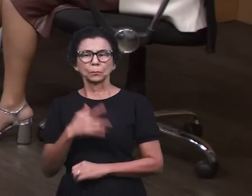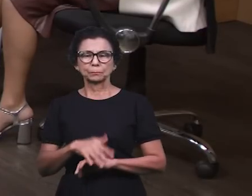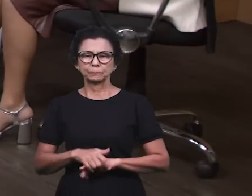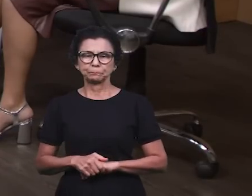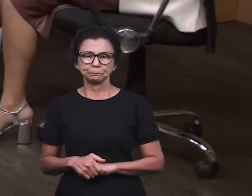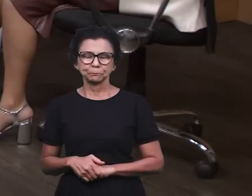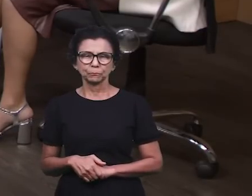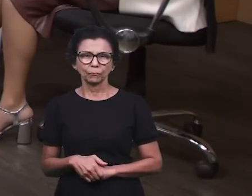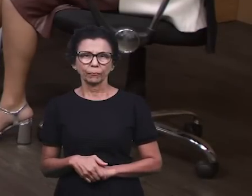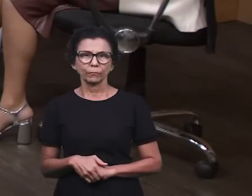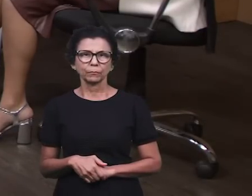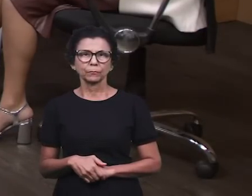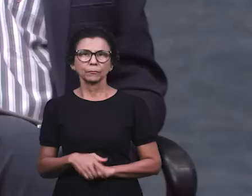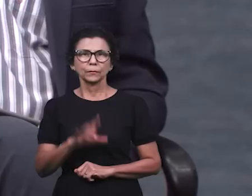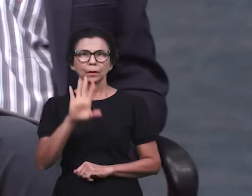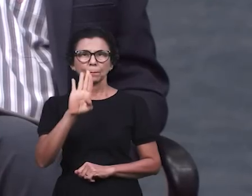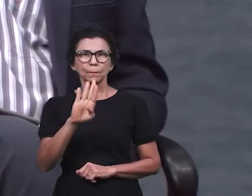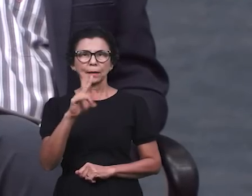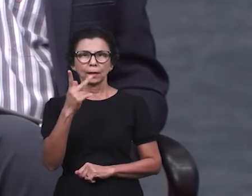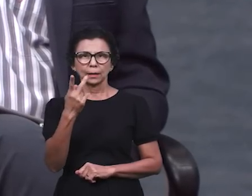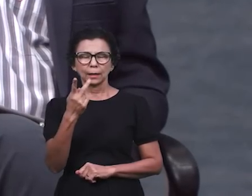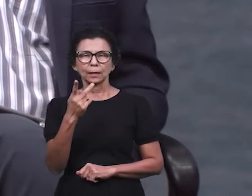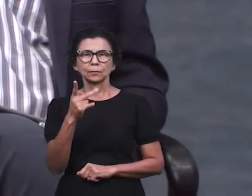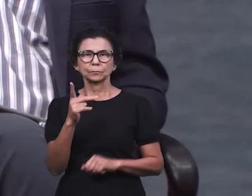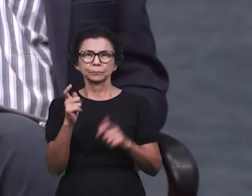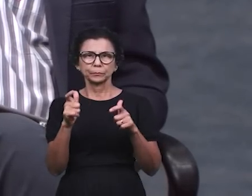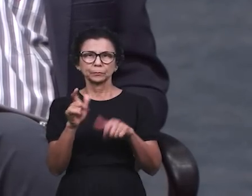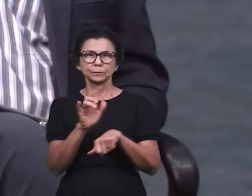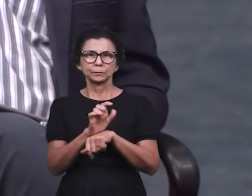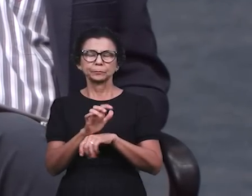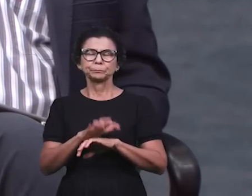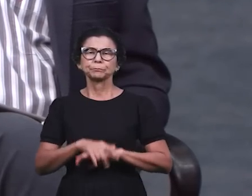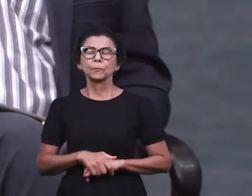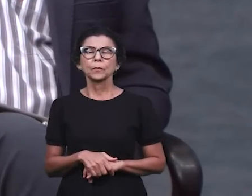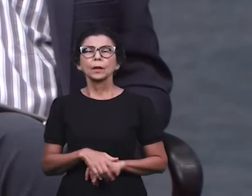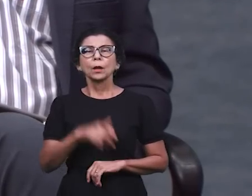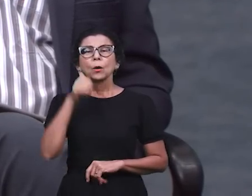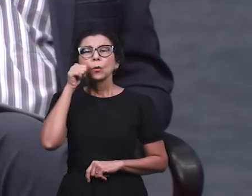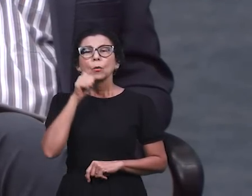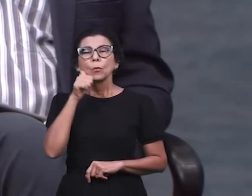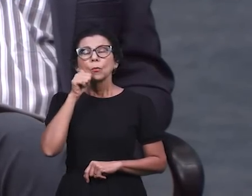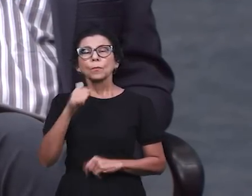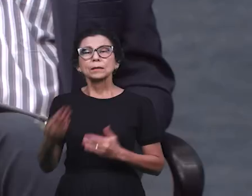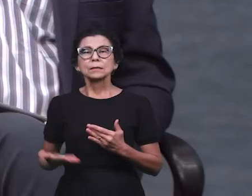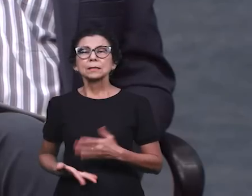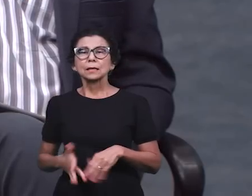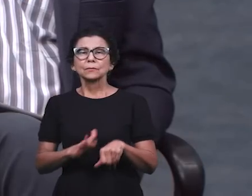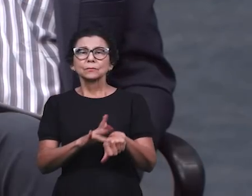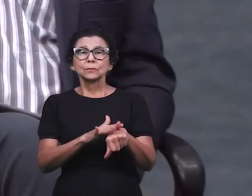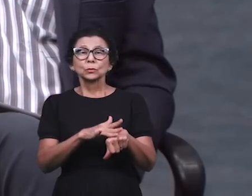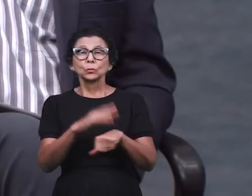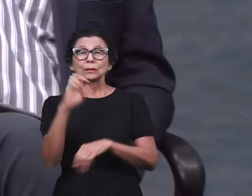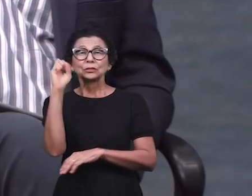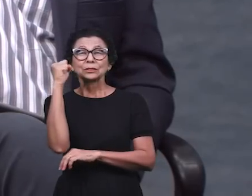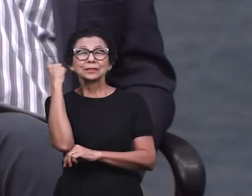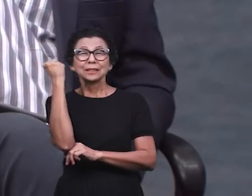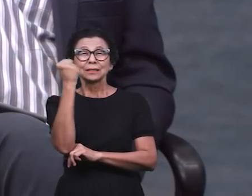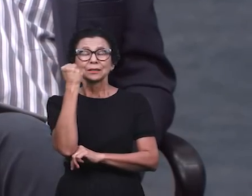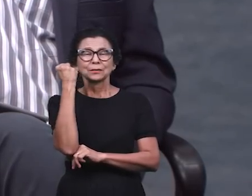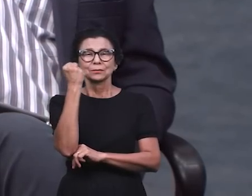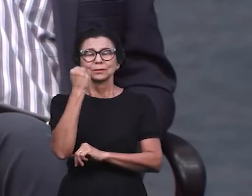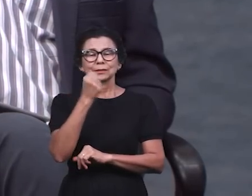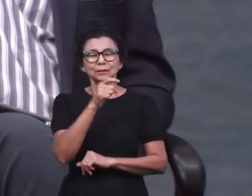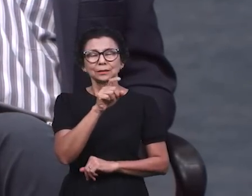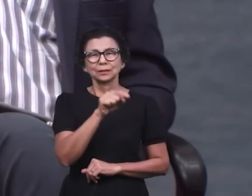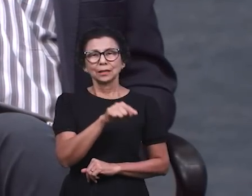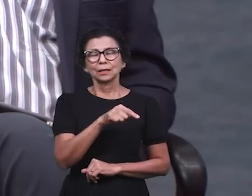Uma irmã nossa, ela foi acometida de uma doença muito grave e ela fez um pedido ao Senhor.